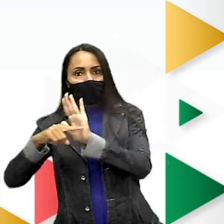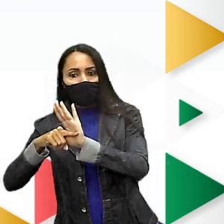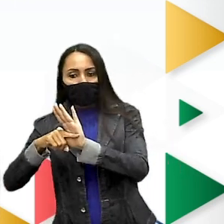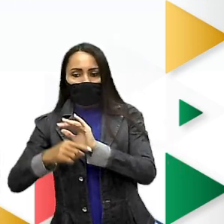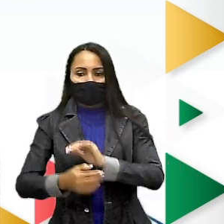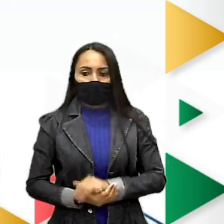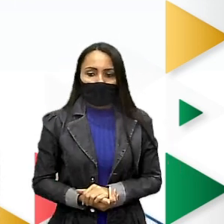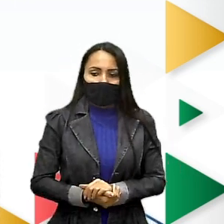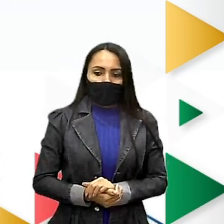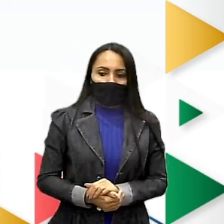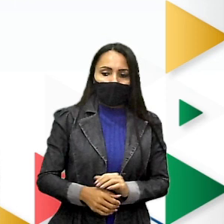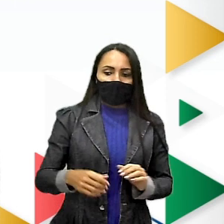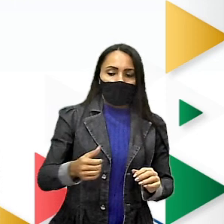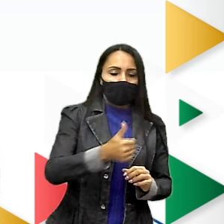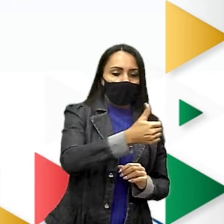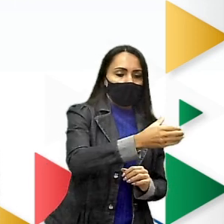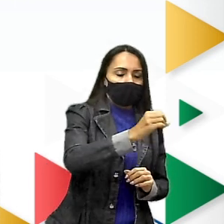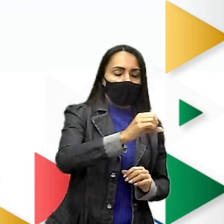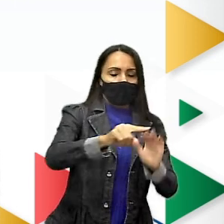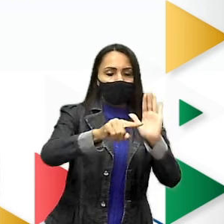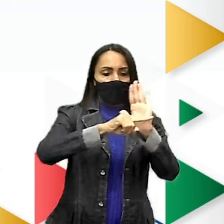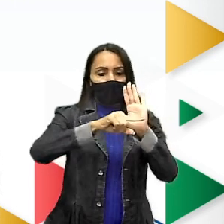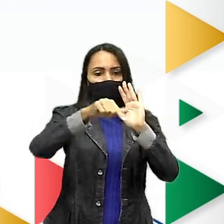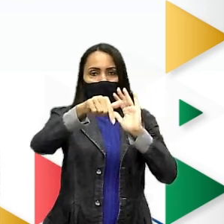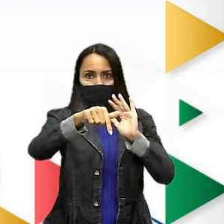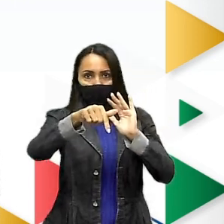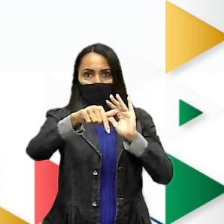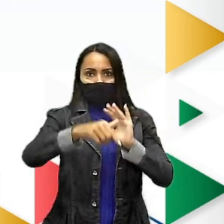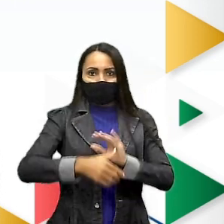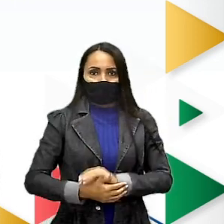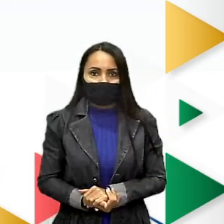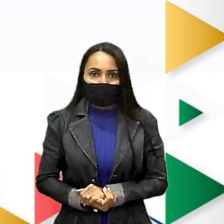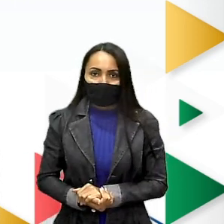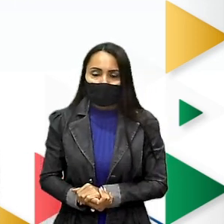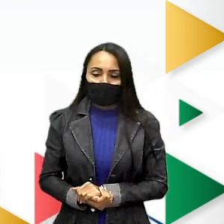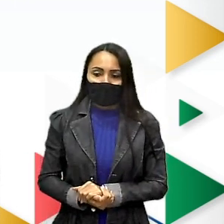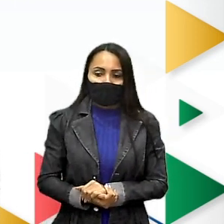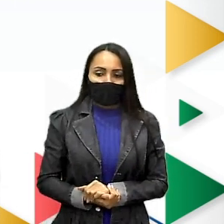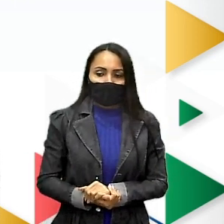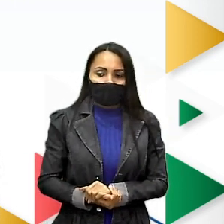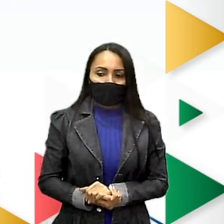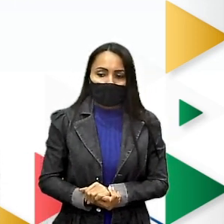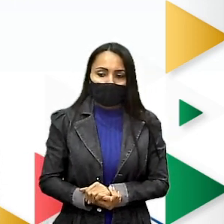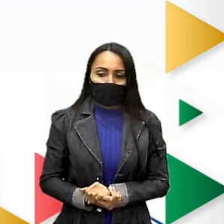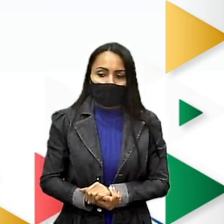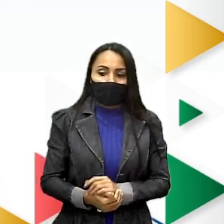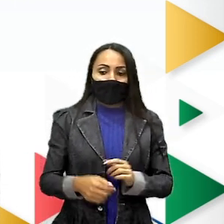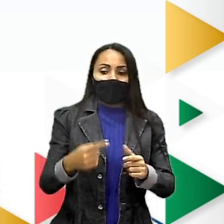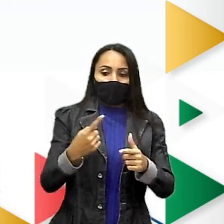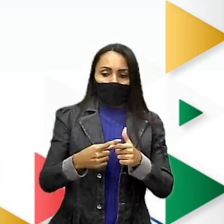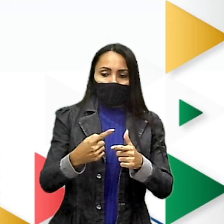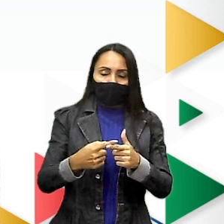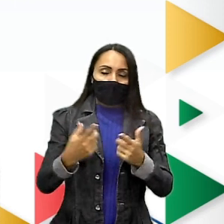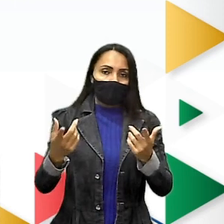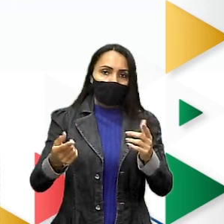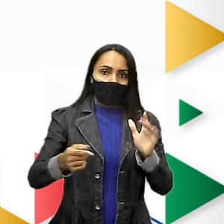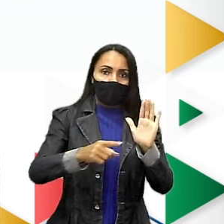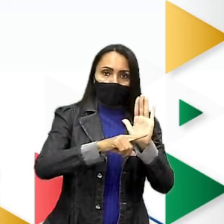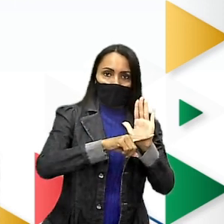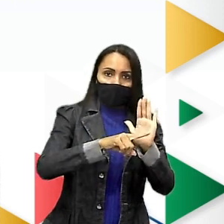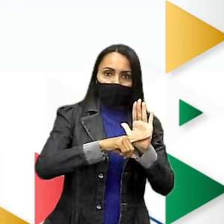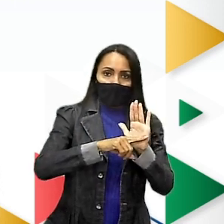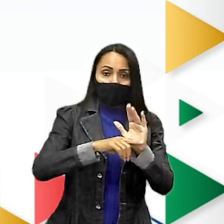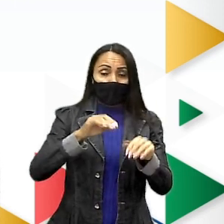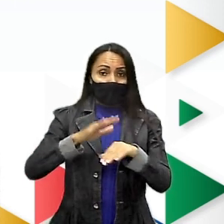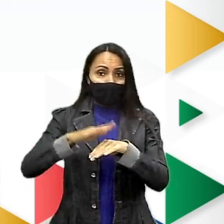2 menos 9 vai dar o resultado de menos 7. Dá o menos 7 porque o menos é o sinal do